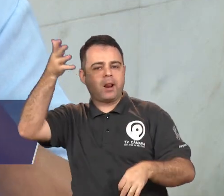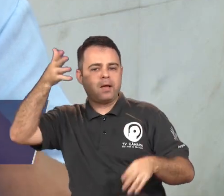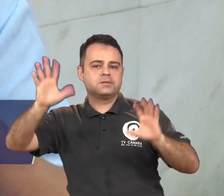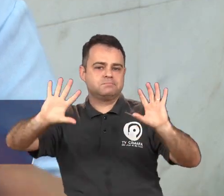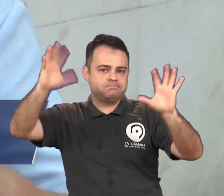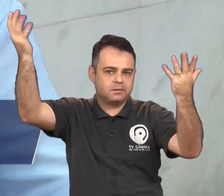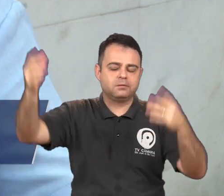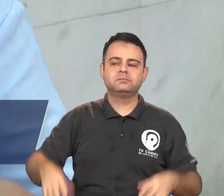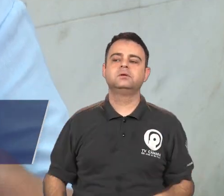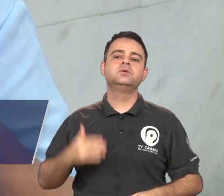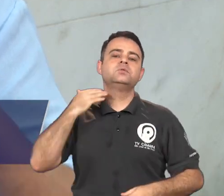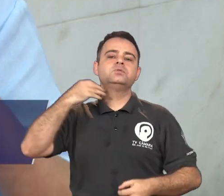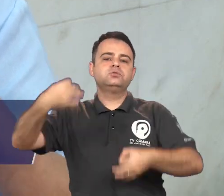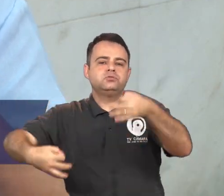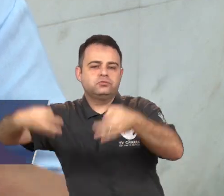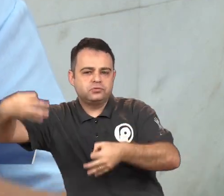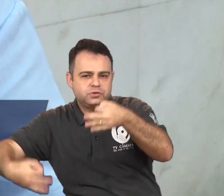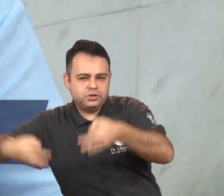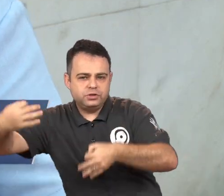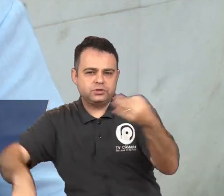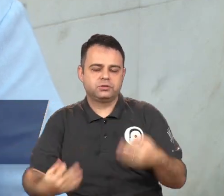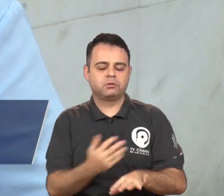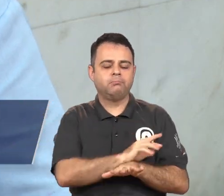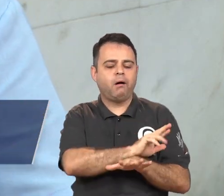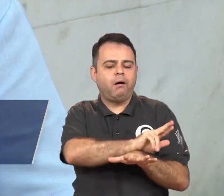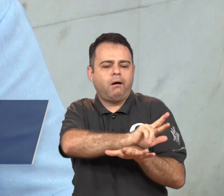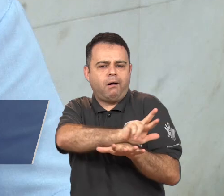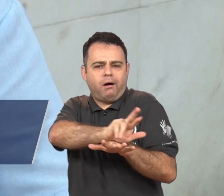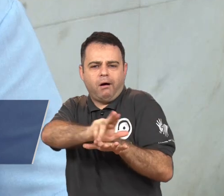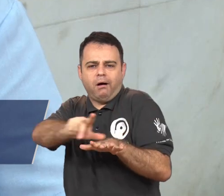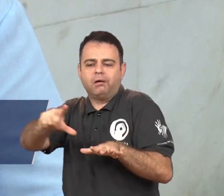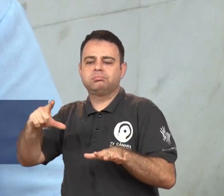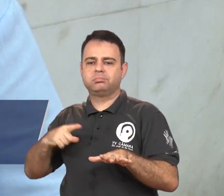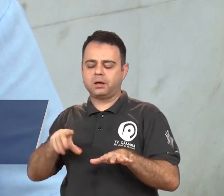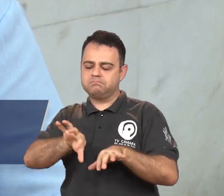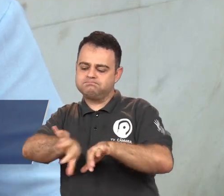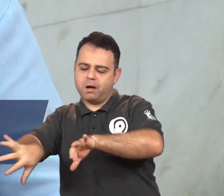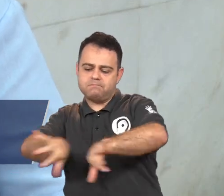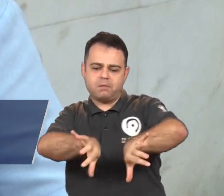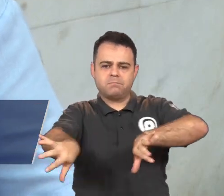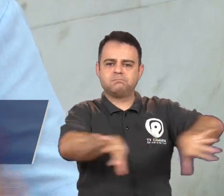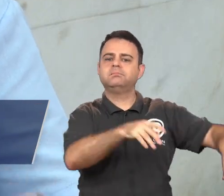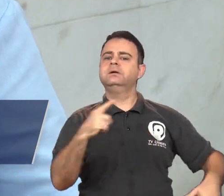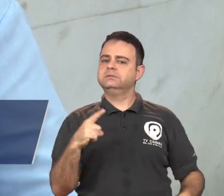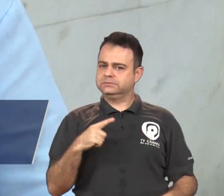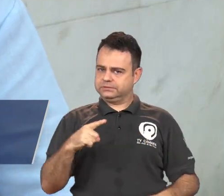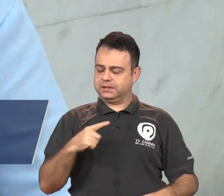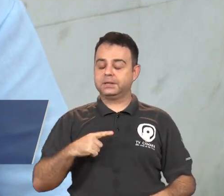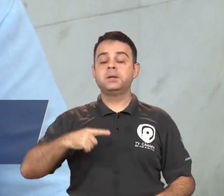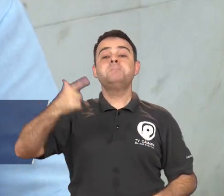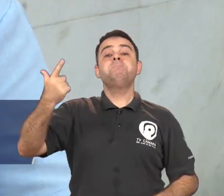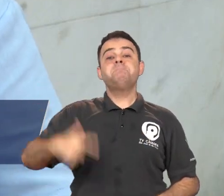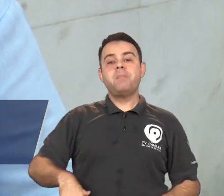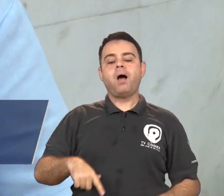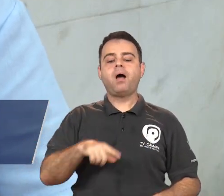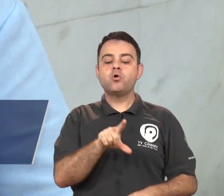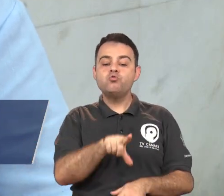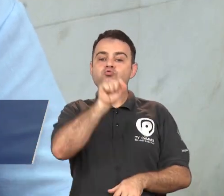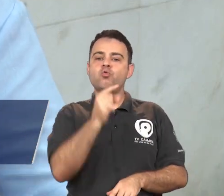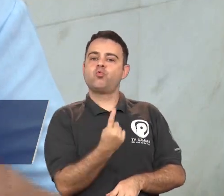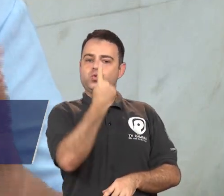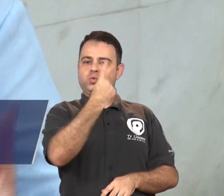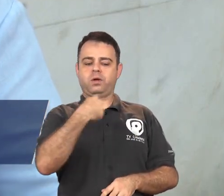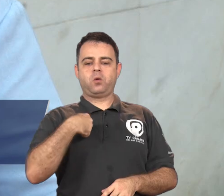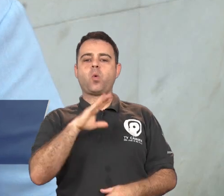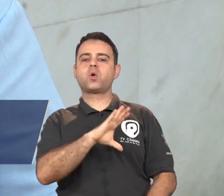eventos, jurídico. Então, é muito bacana essa separação. E eu também sou coordenadora de um eixo desse